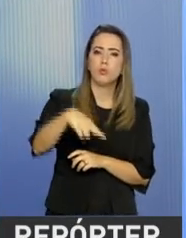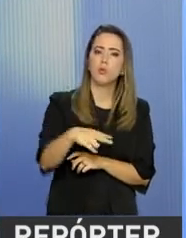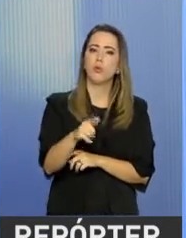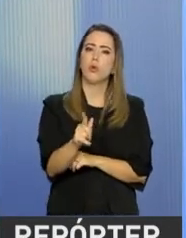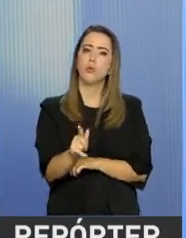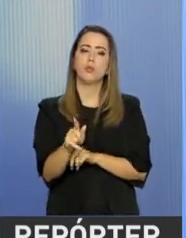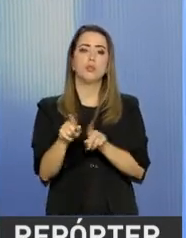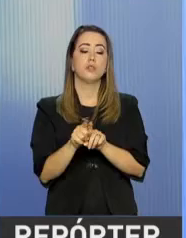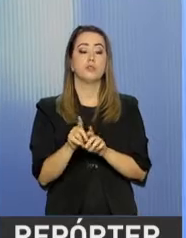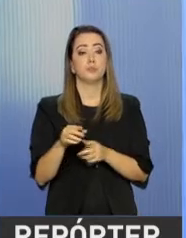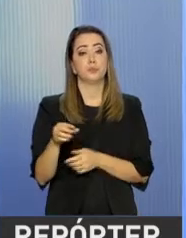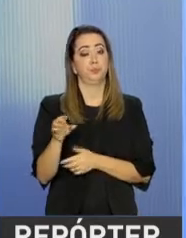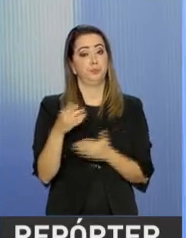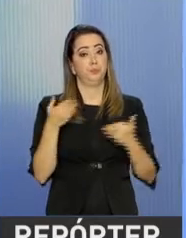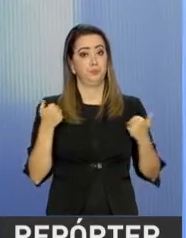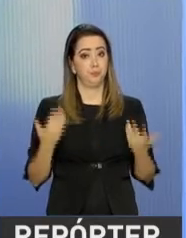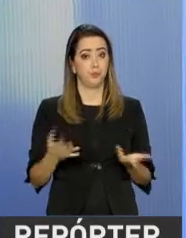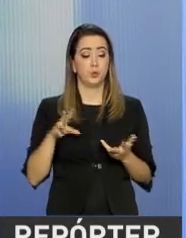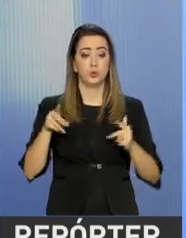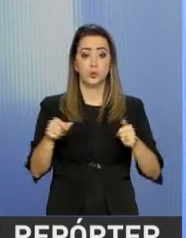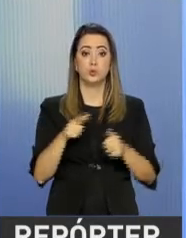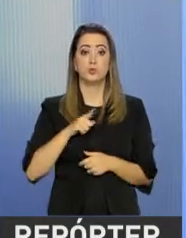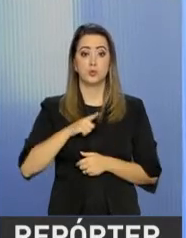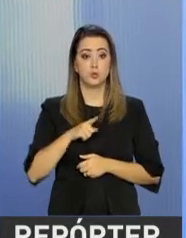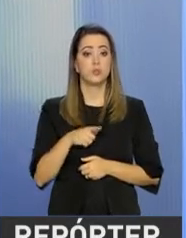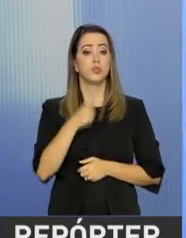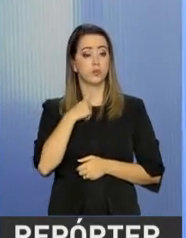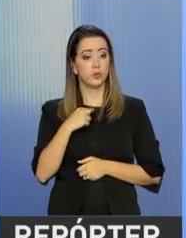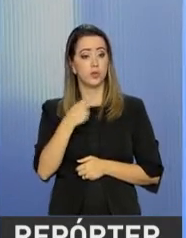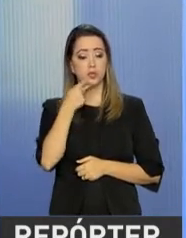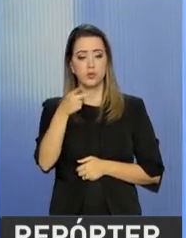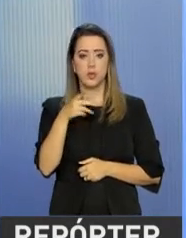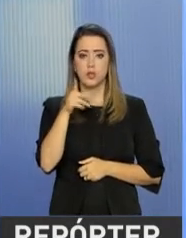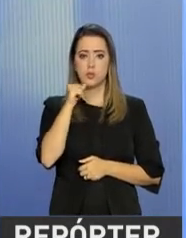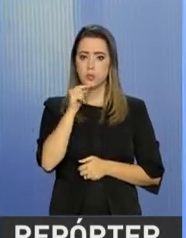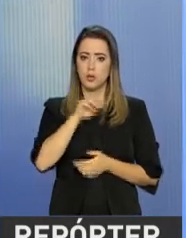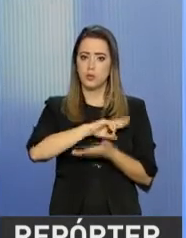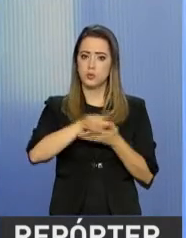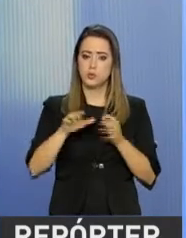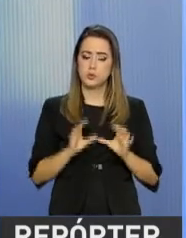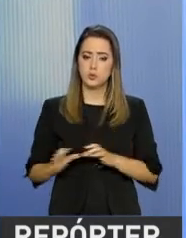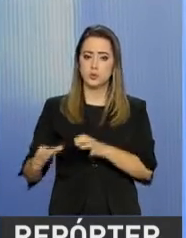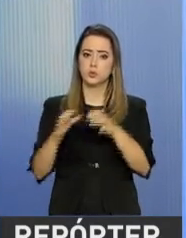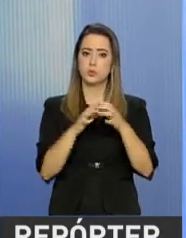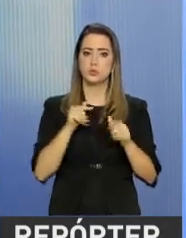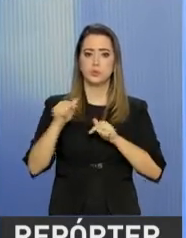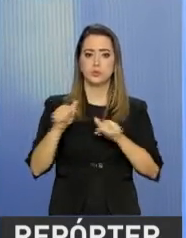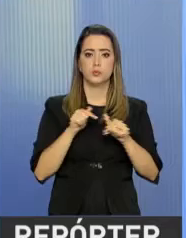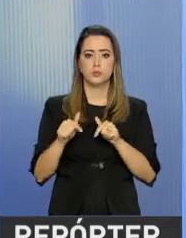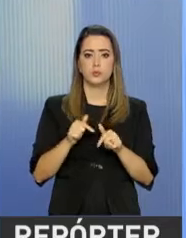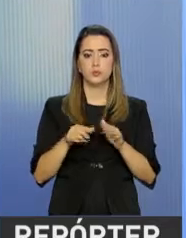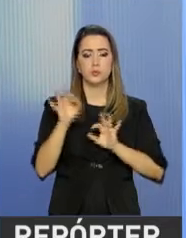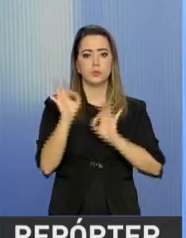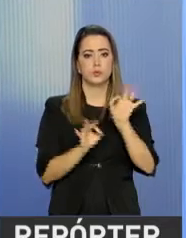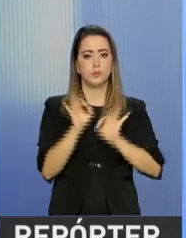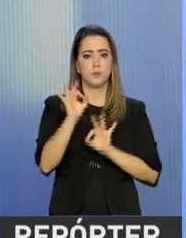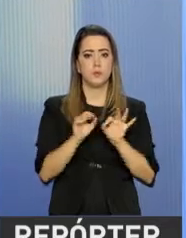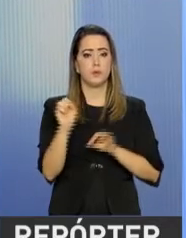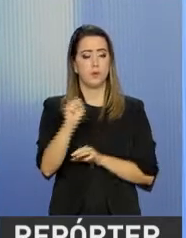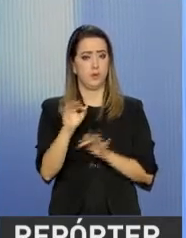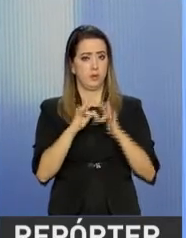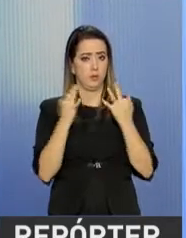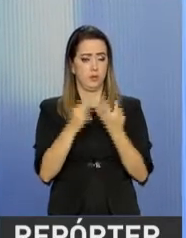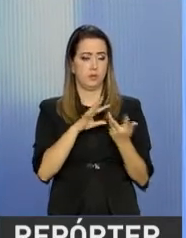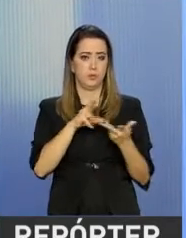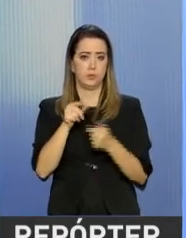participando está no fórum e todos têm muito falar sobre água certamente esses múltiplos fatores que fazem a grade da programação do 8º fórum mundial